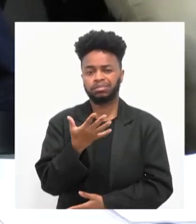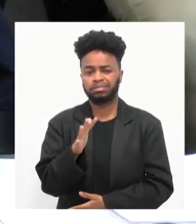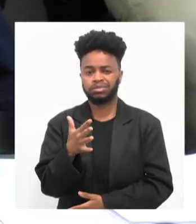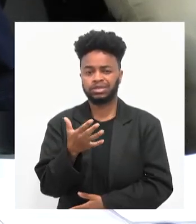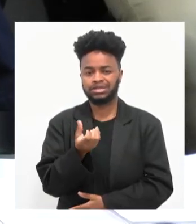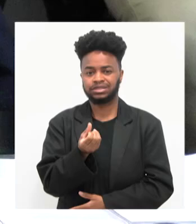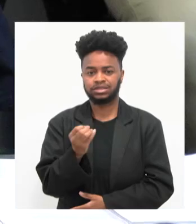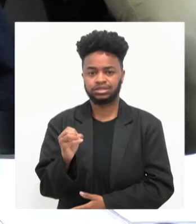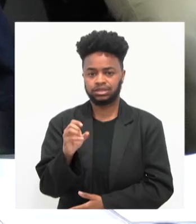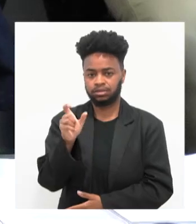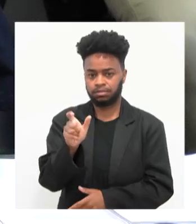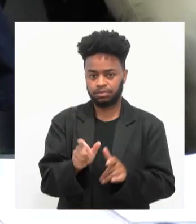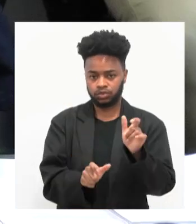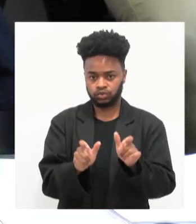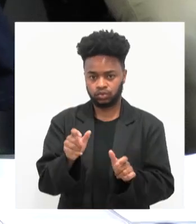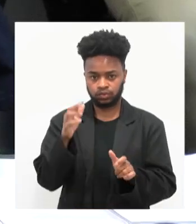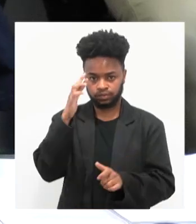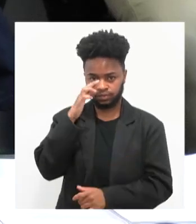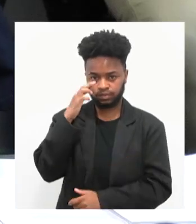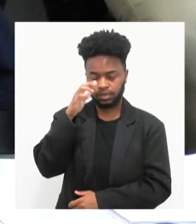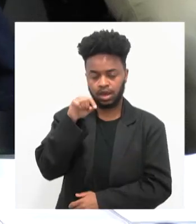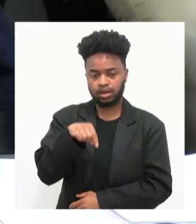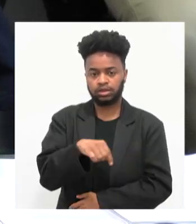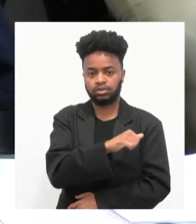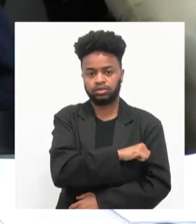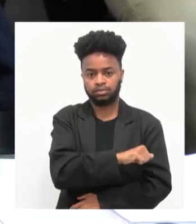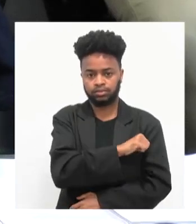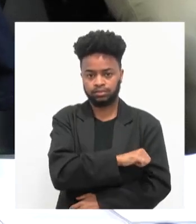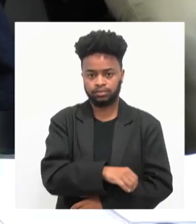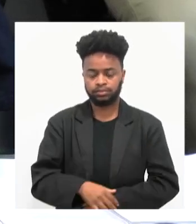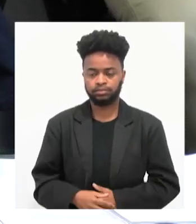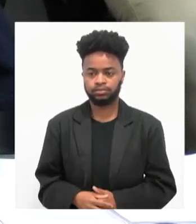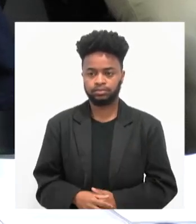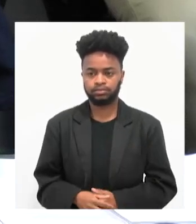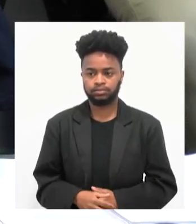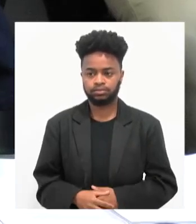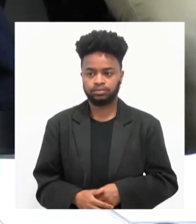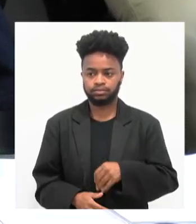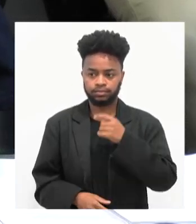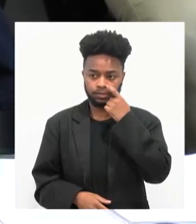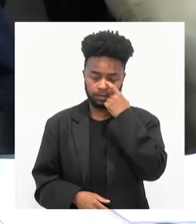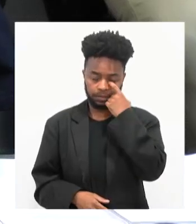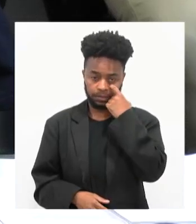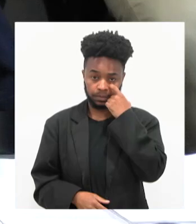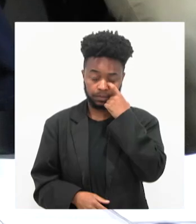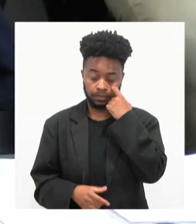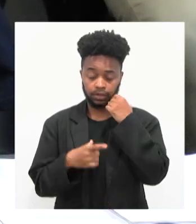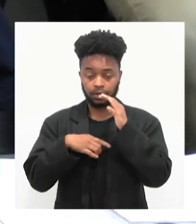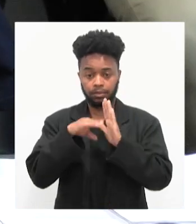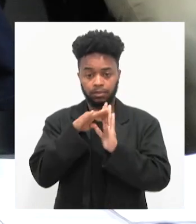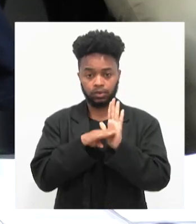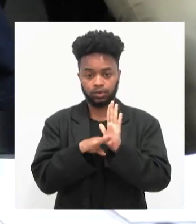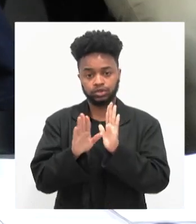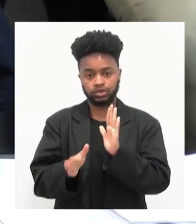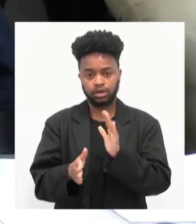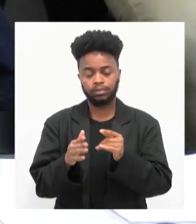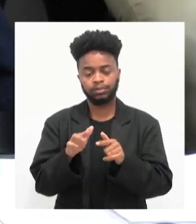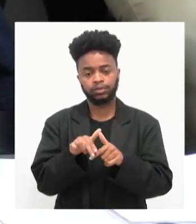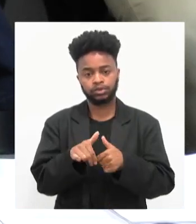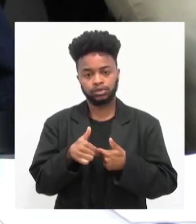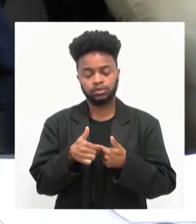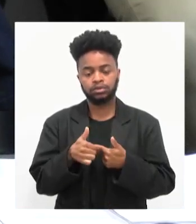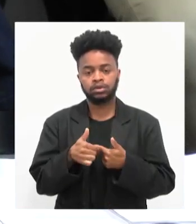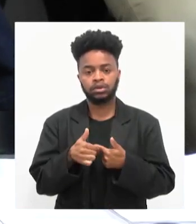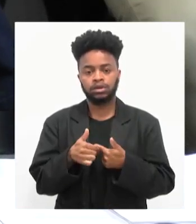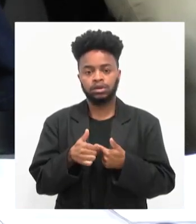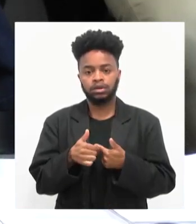60 fiscais para o estado todo, e já tem uma programação, e por esse motivo, e